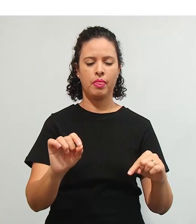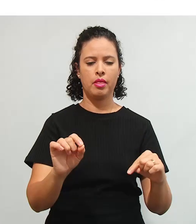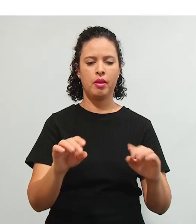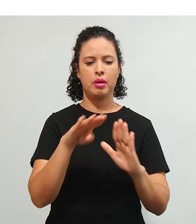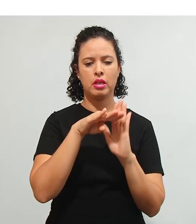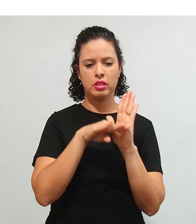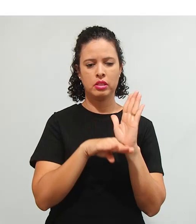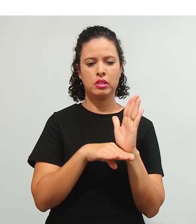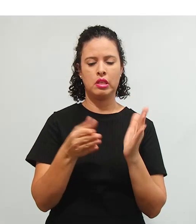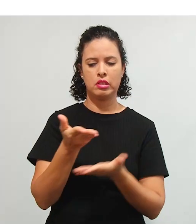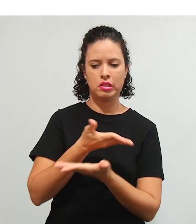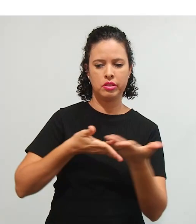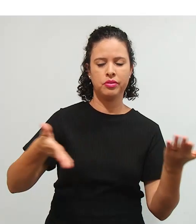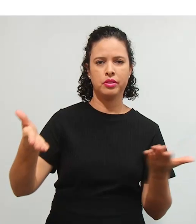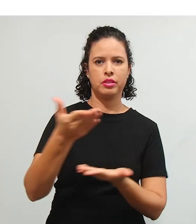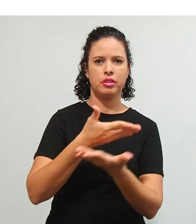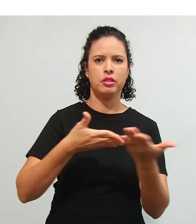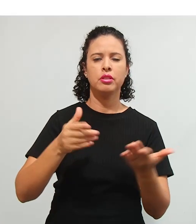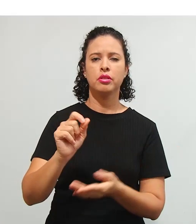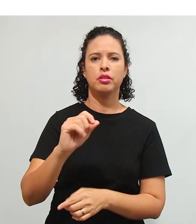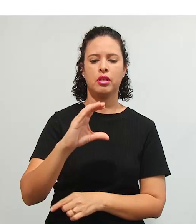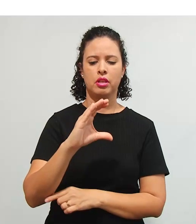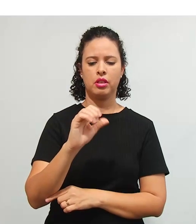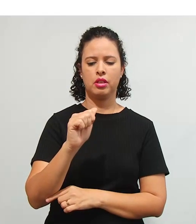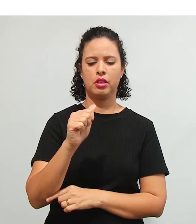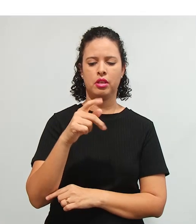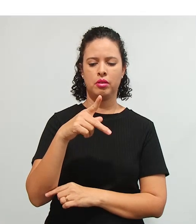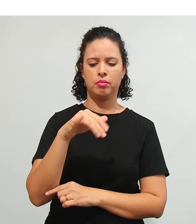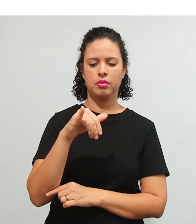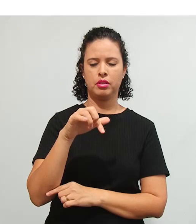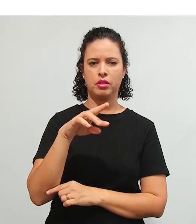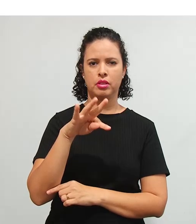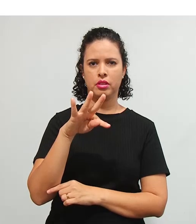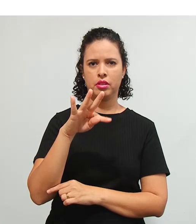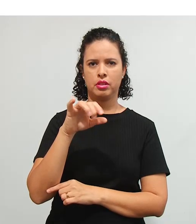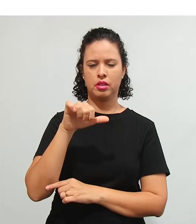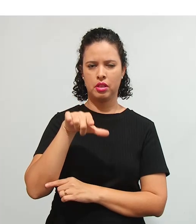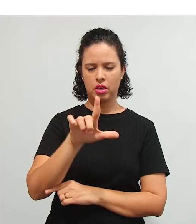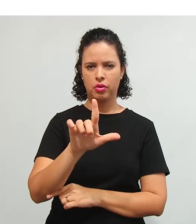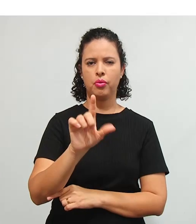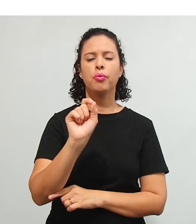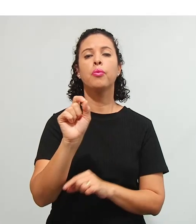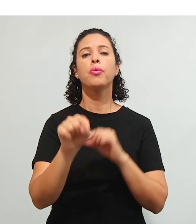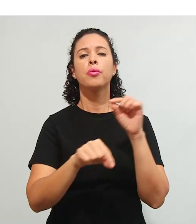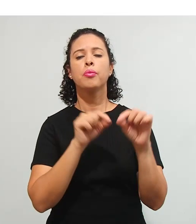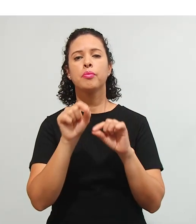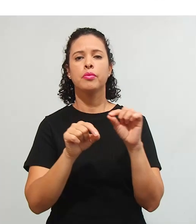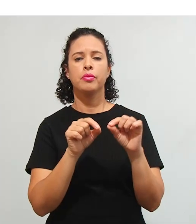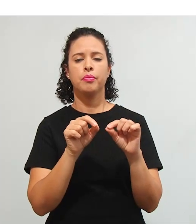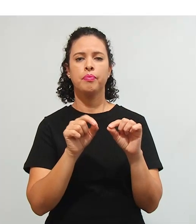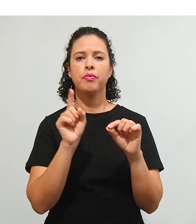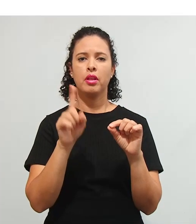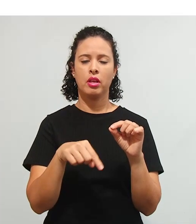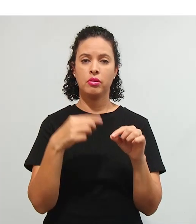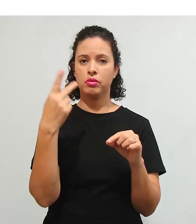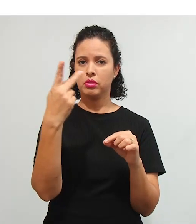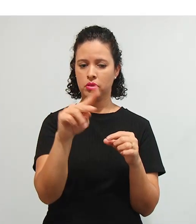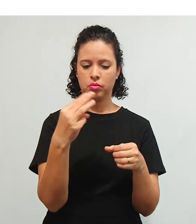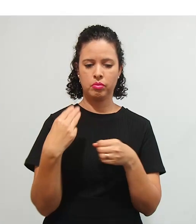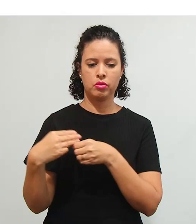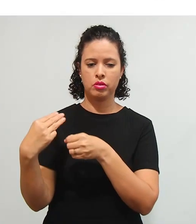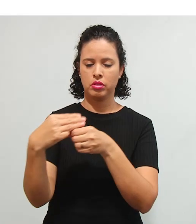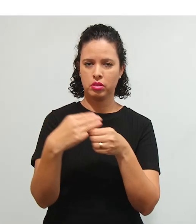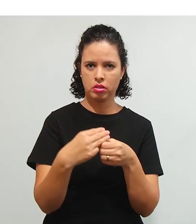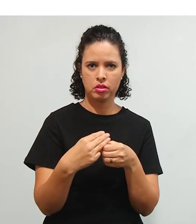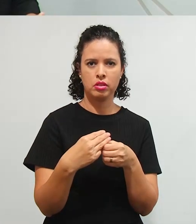de transferência de capital. Então, o que é receita de transferência de capital, professor? Então, o seu município, nós temos